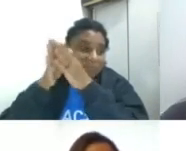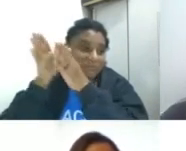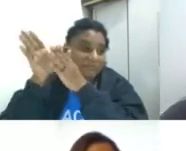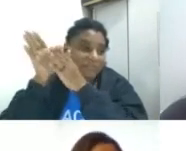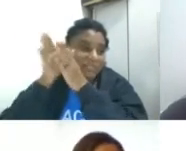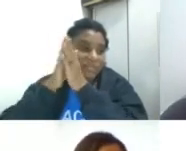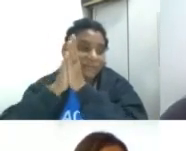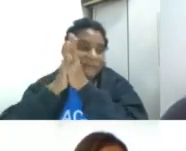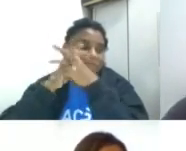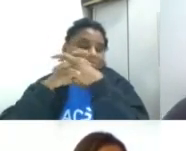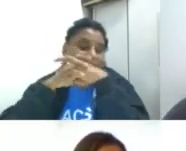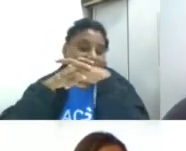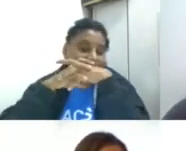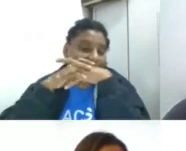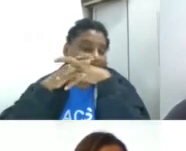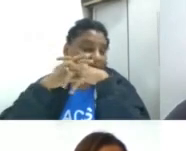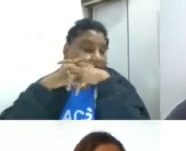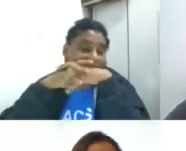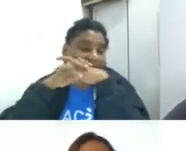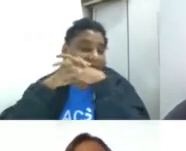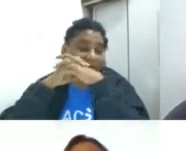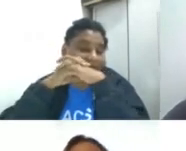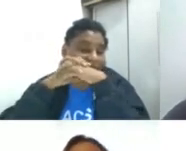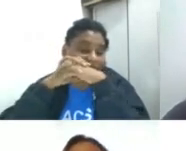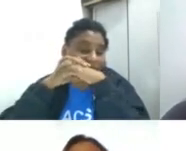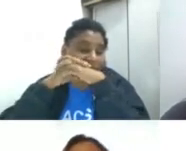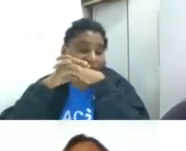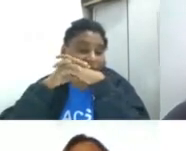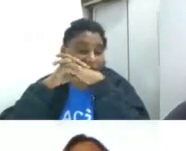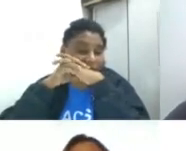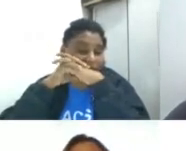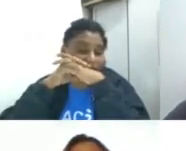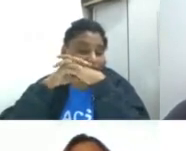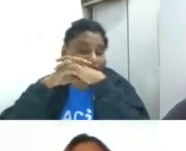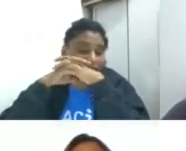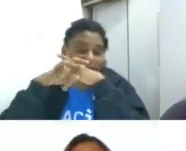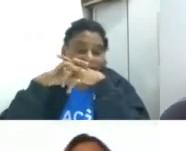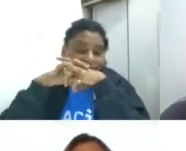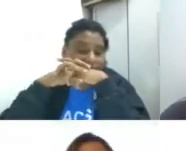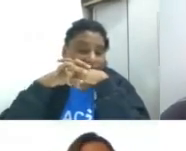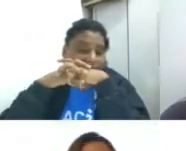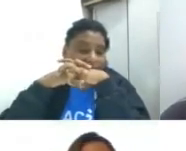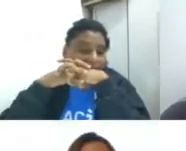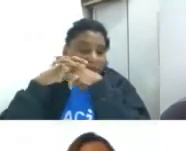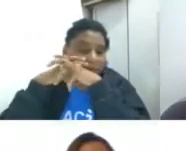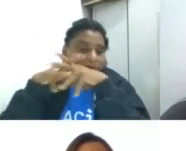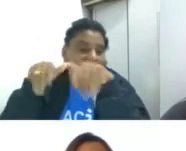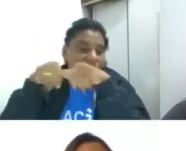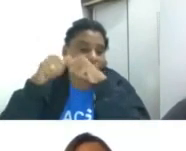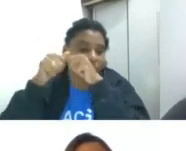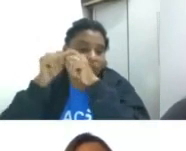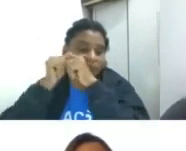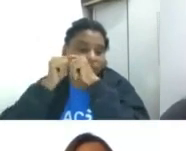tratamento a gente sempre enfatiza que é importante investir nos programas é importante investir nas fontes de diagnóstico desse